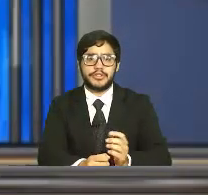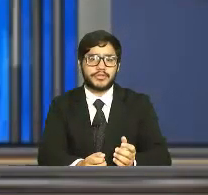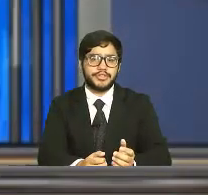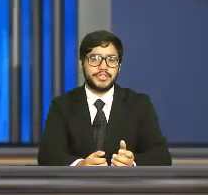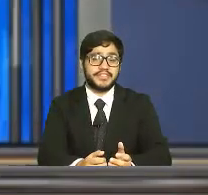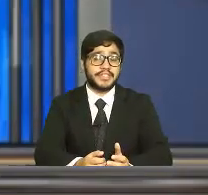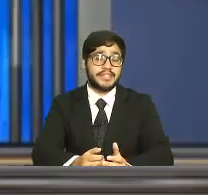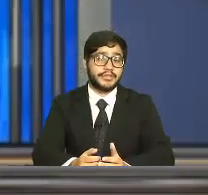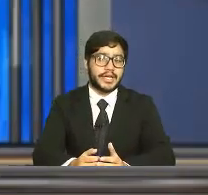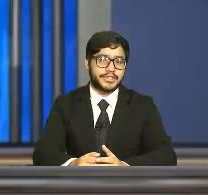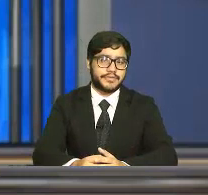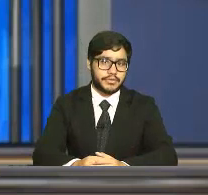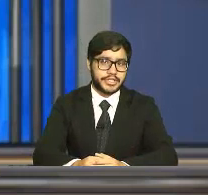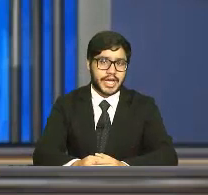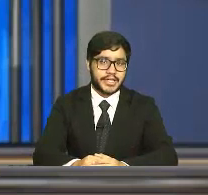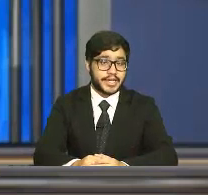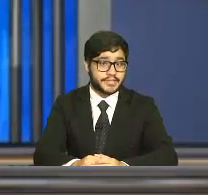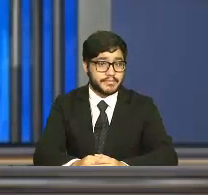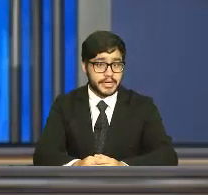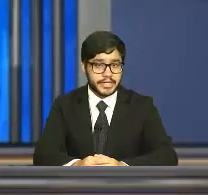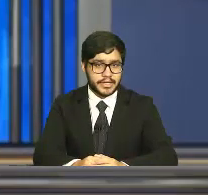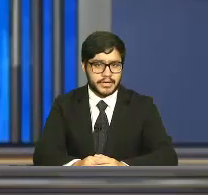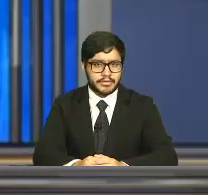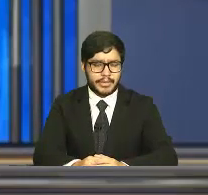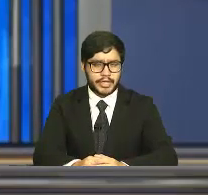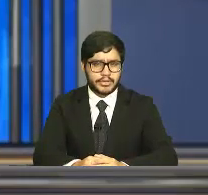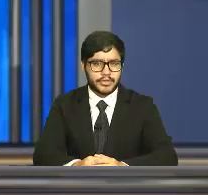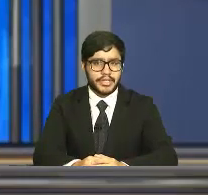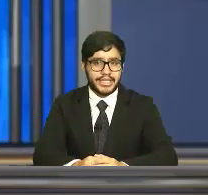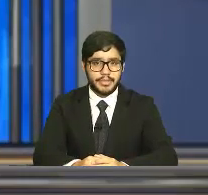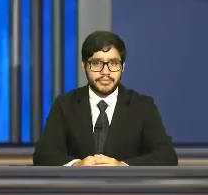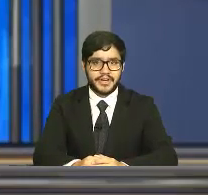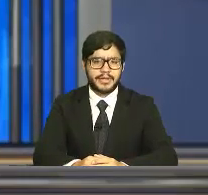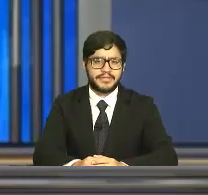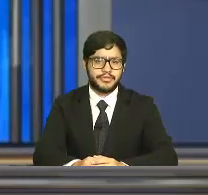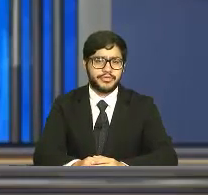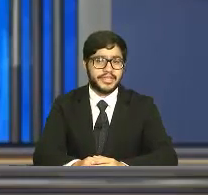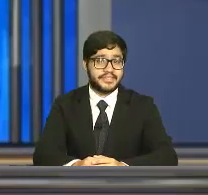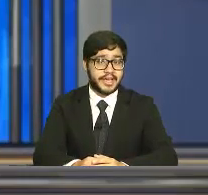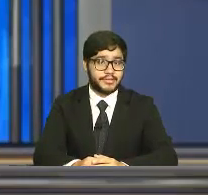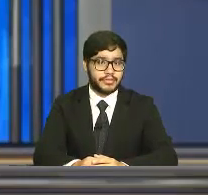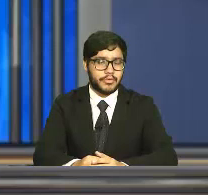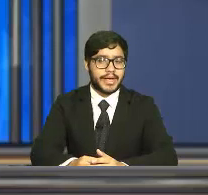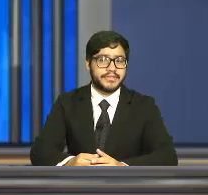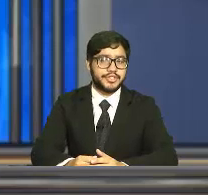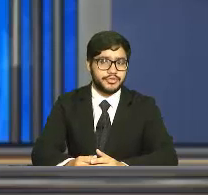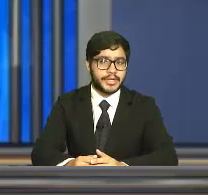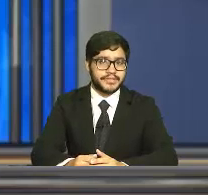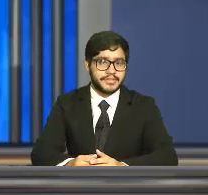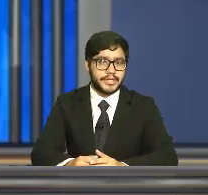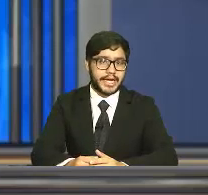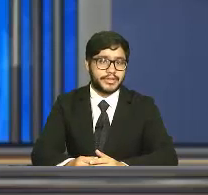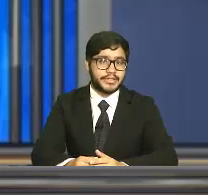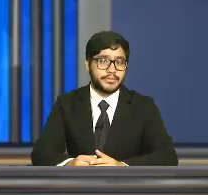Estamos de volta com as notícias nacionais que foram destaque nesta semana. O Laboratório Químico Farmacêutico do Exército, o mais antigo